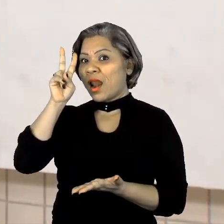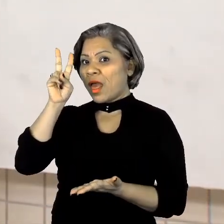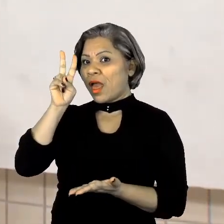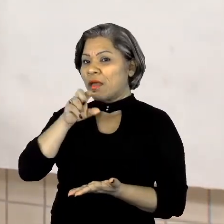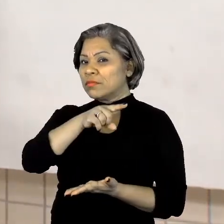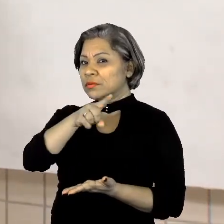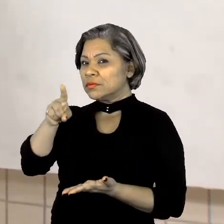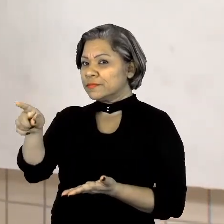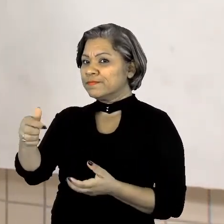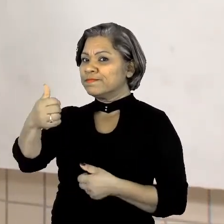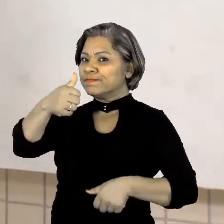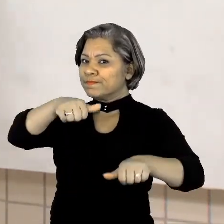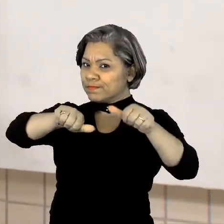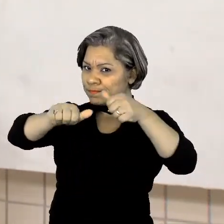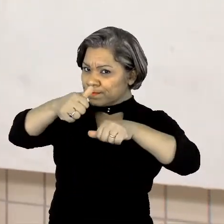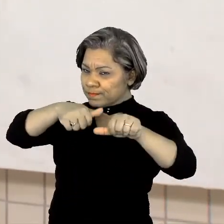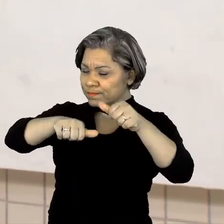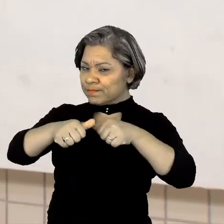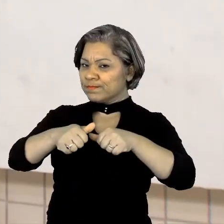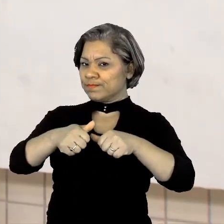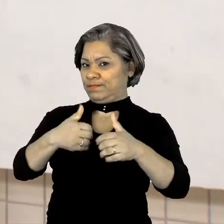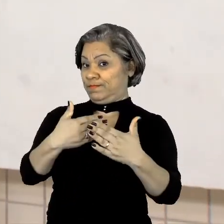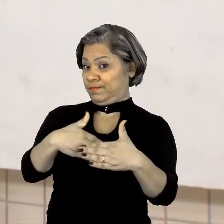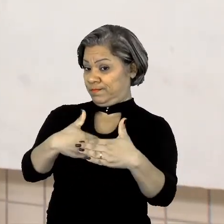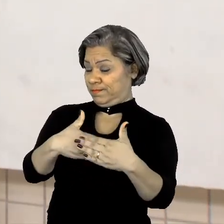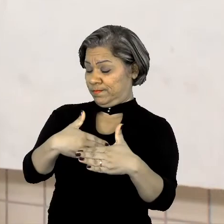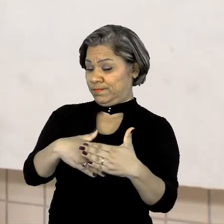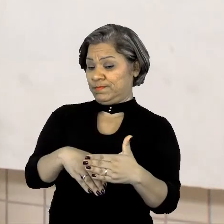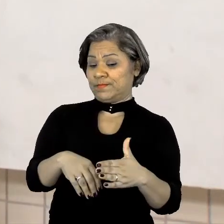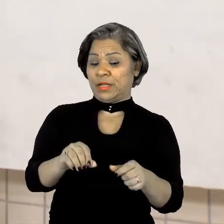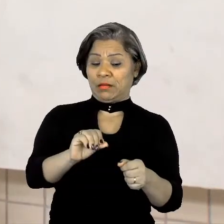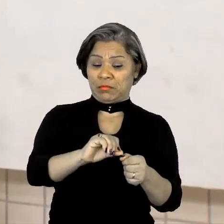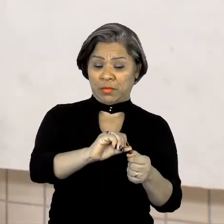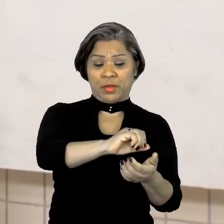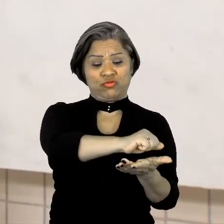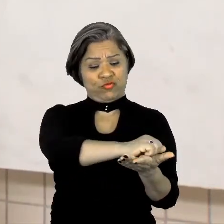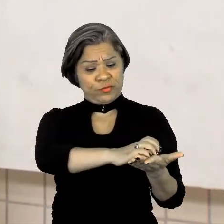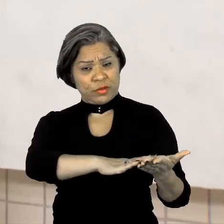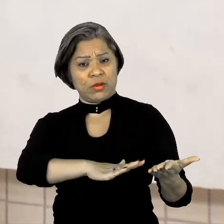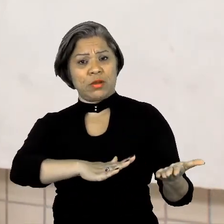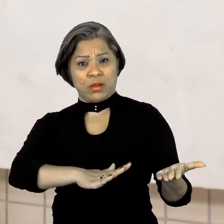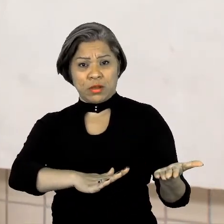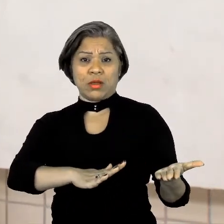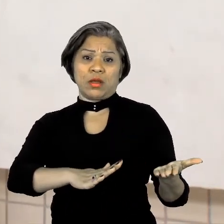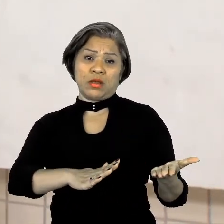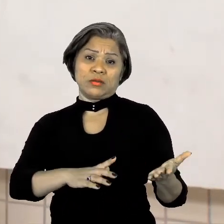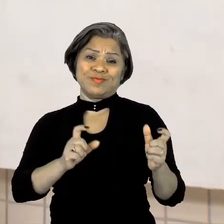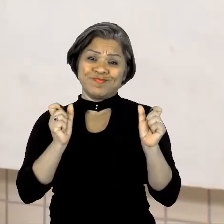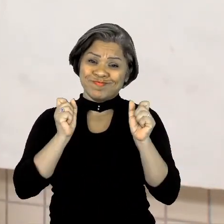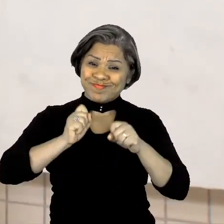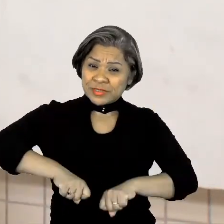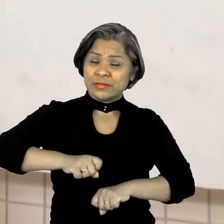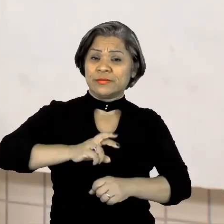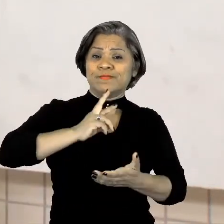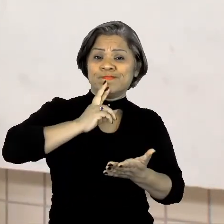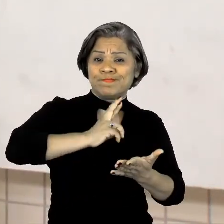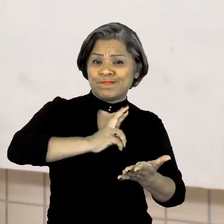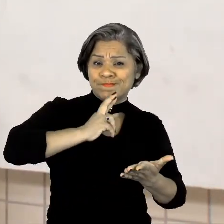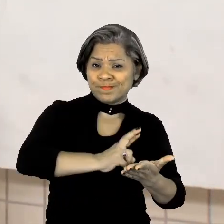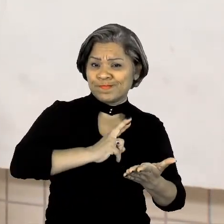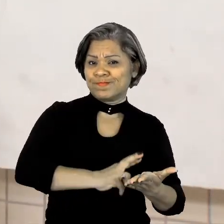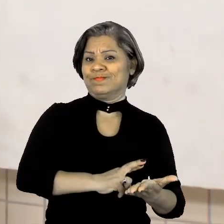sendo avaliados por esses blocos, tá bom? Então, é necessário que vocês respondam todas as perguntas que estão